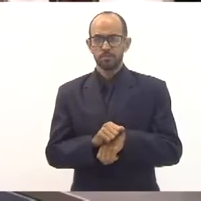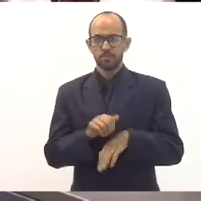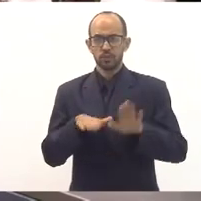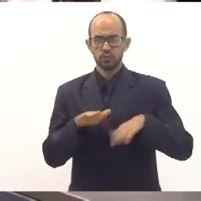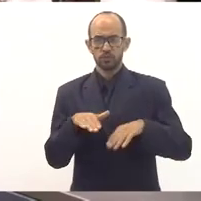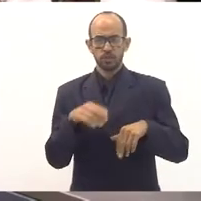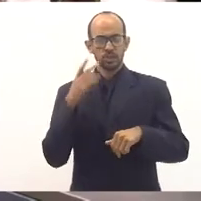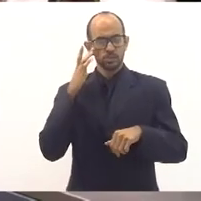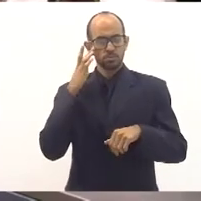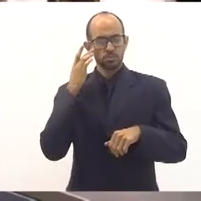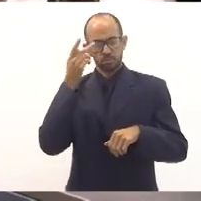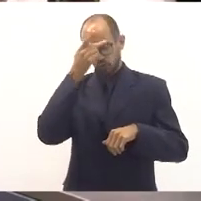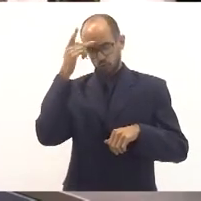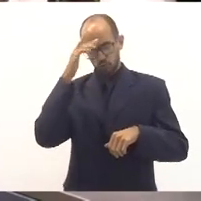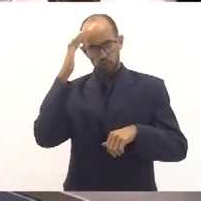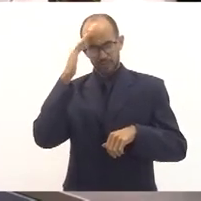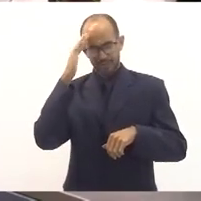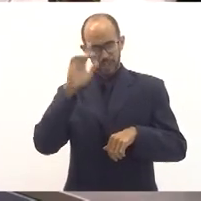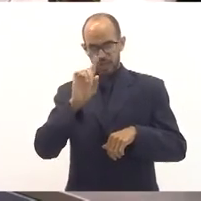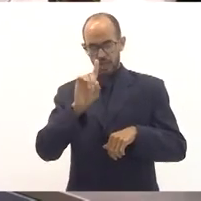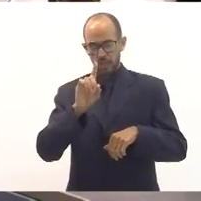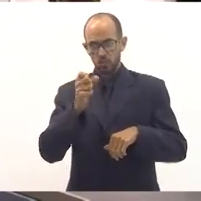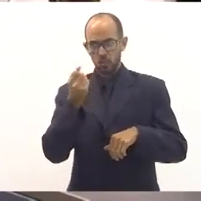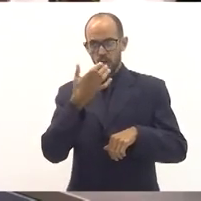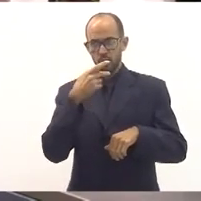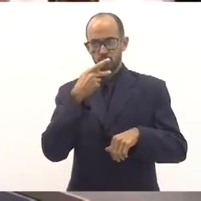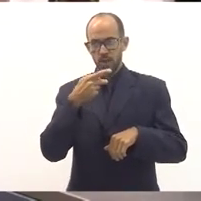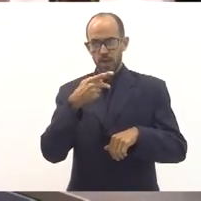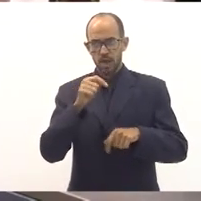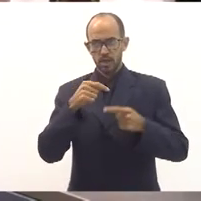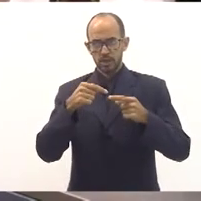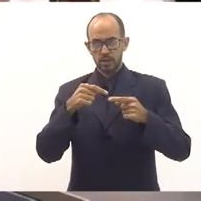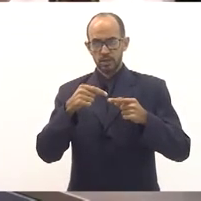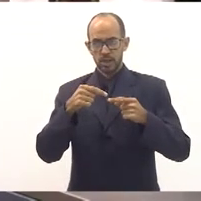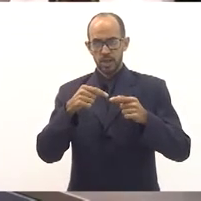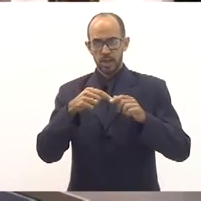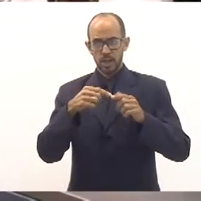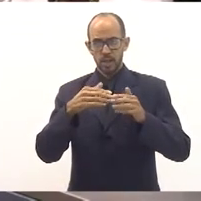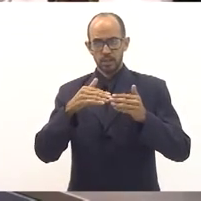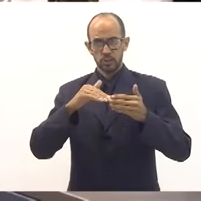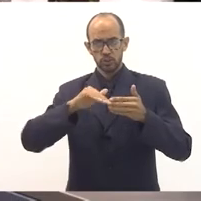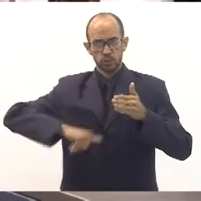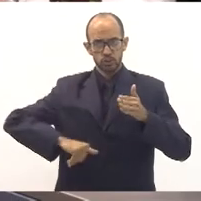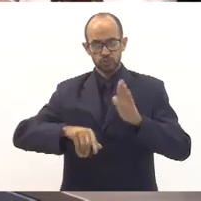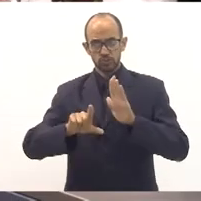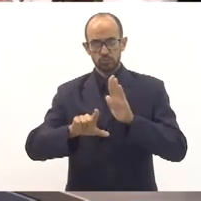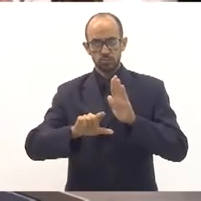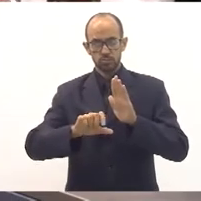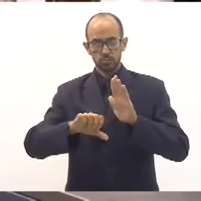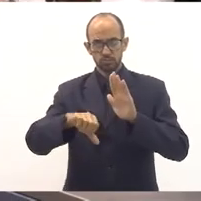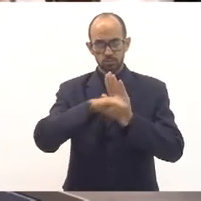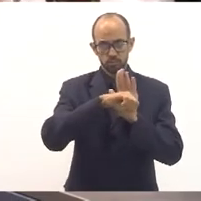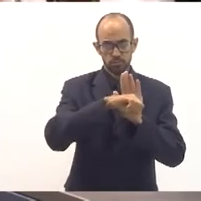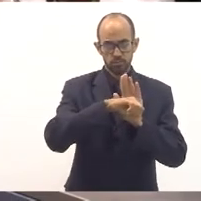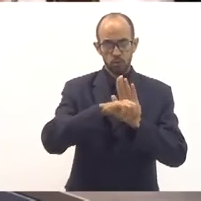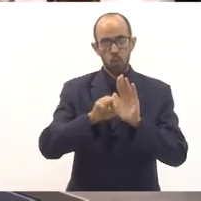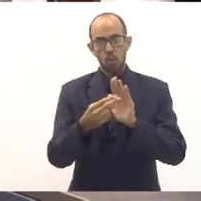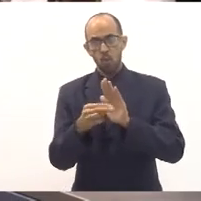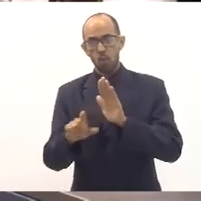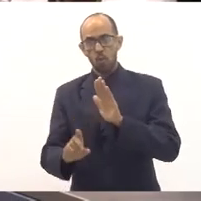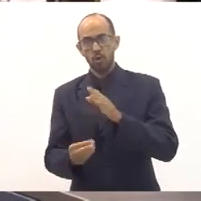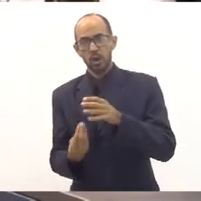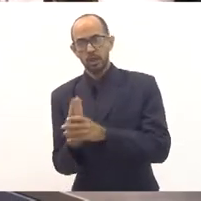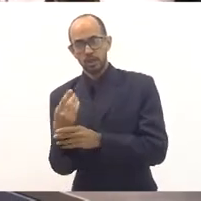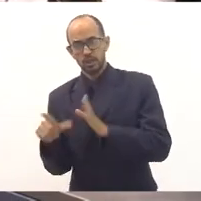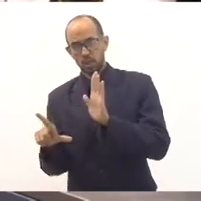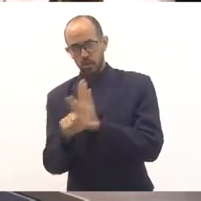muitas vezes as pessoas não entendem quando a gente fala da descriminalização EA legalização Tem pessoas que não percebem O